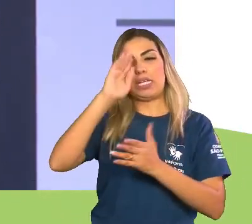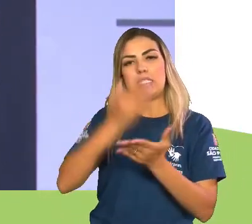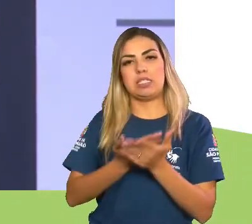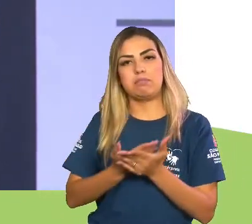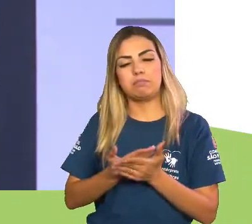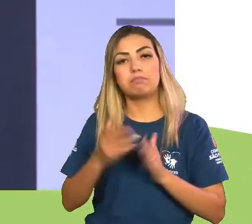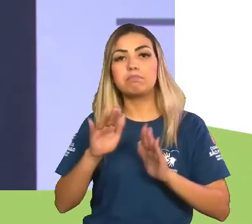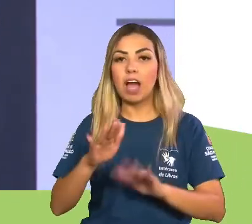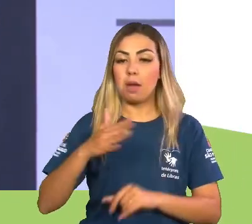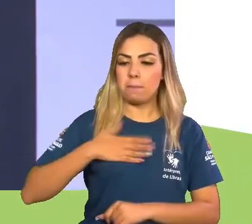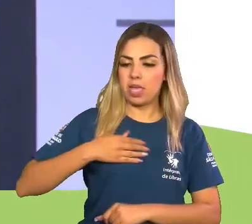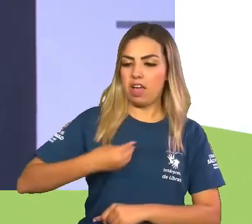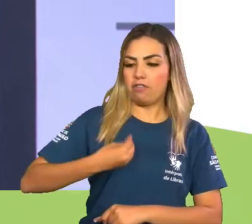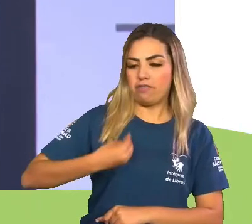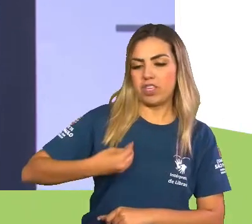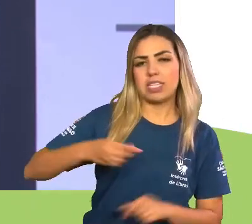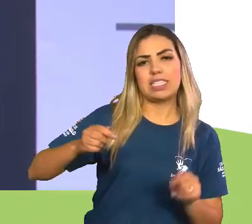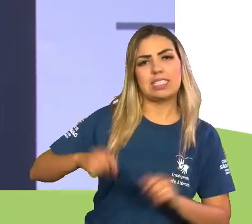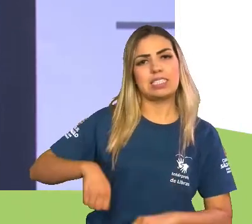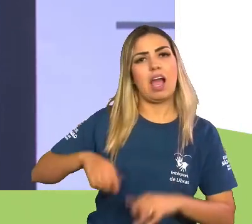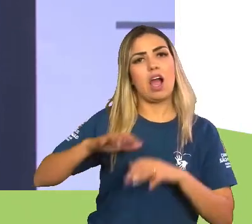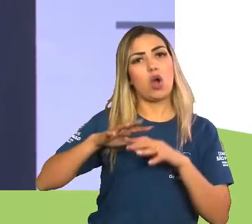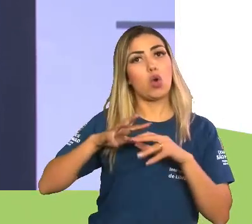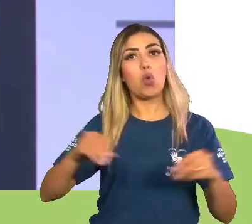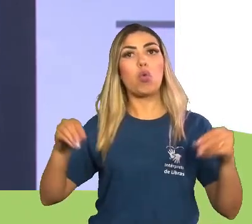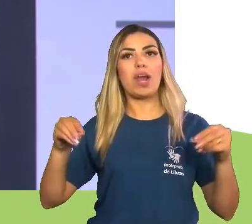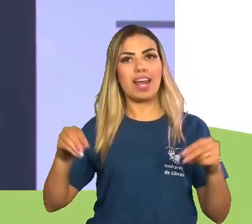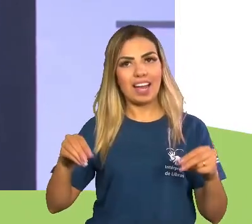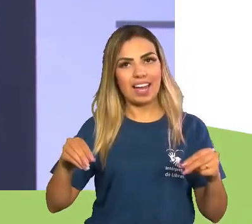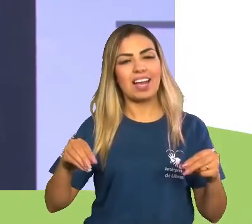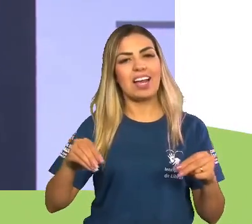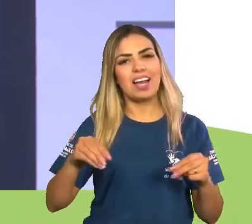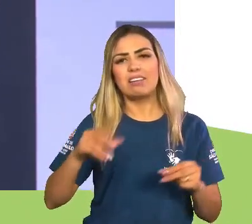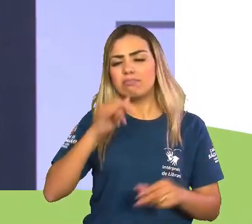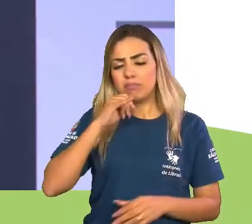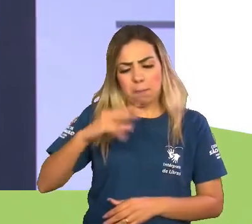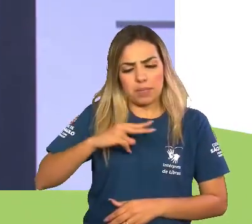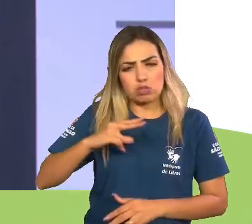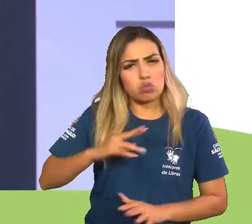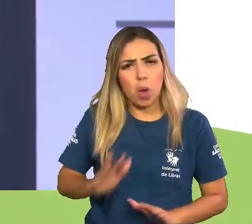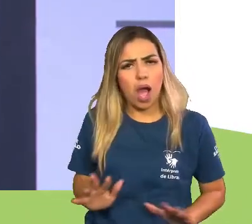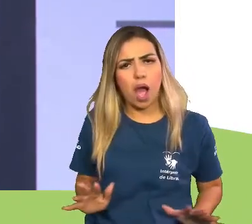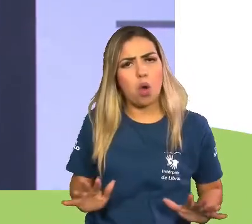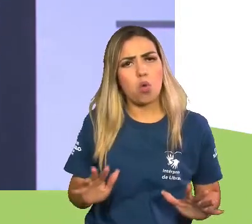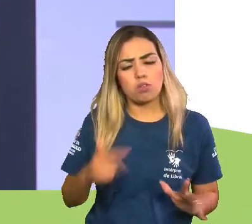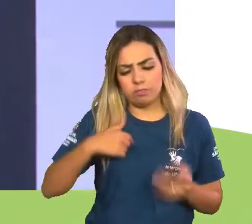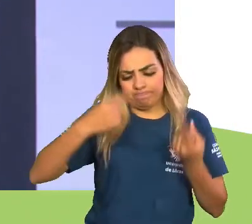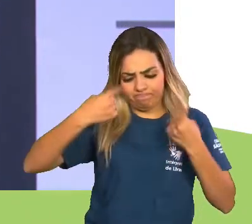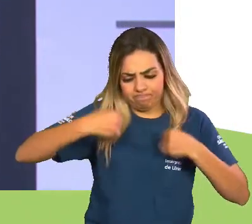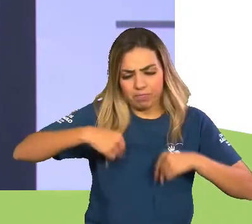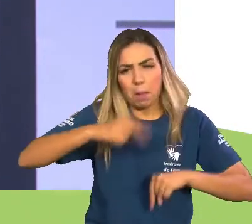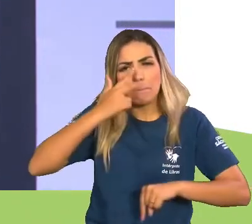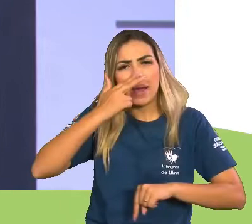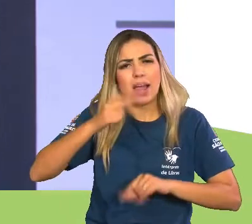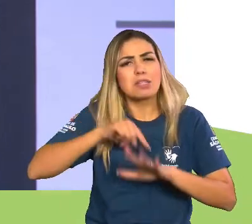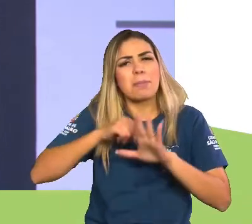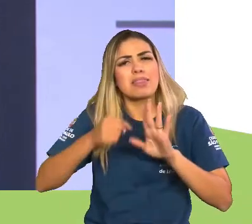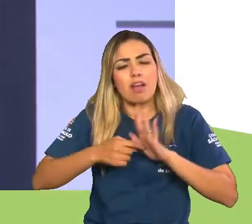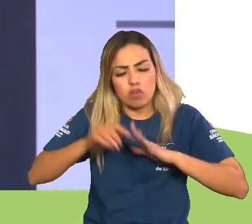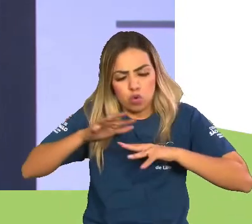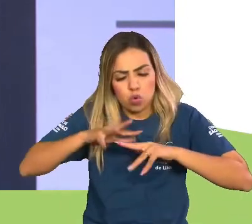vida de curas, né, eu falo de curas pessoais, eu fui